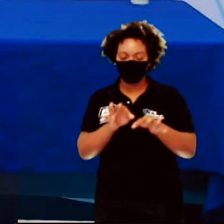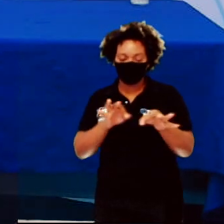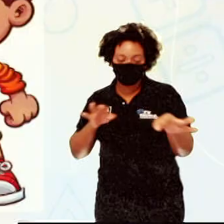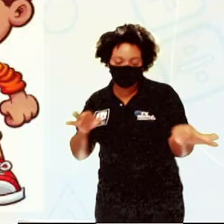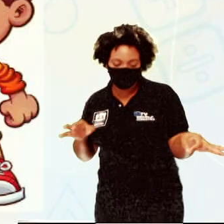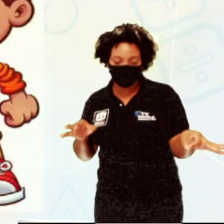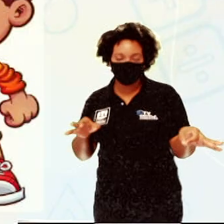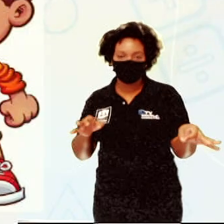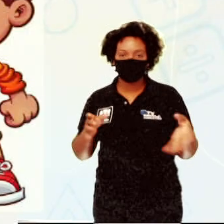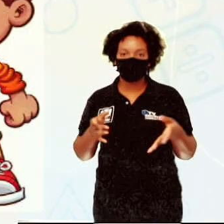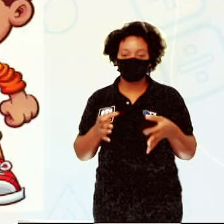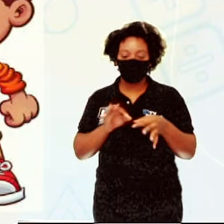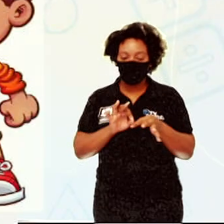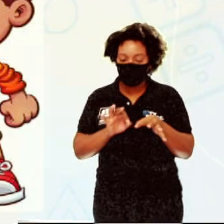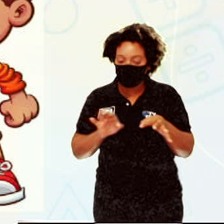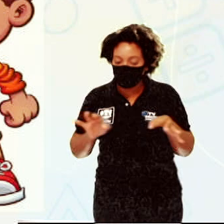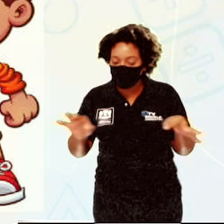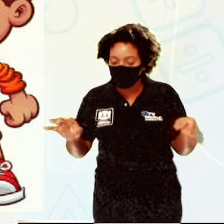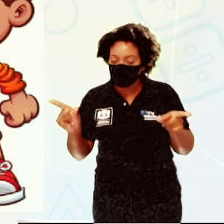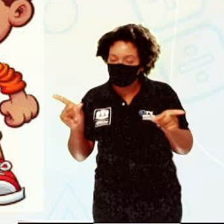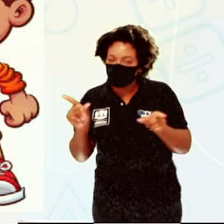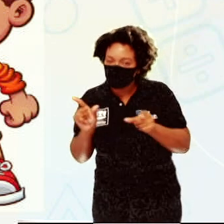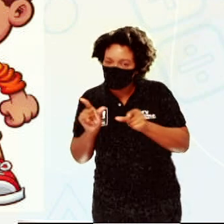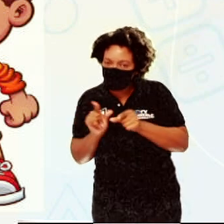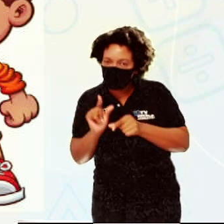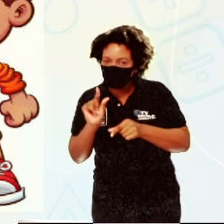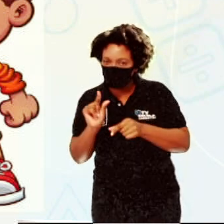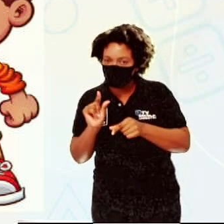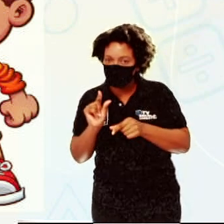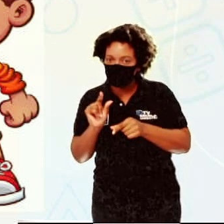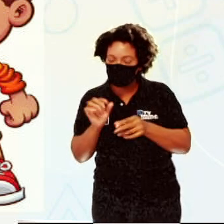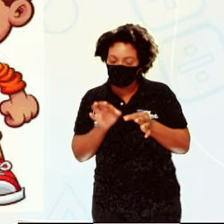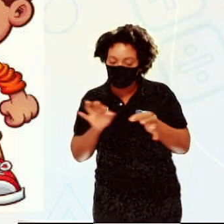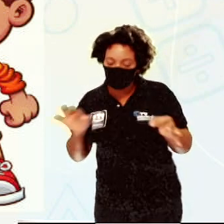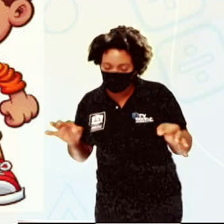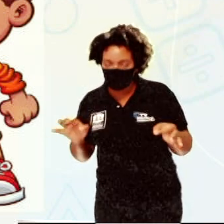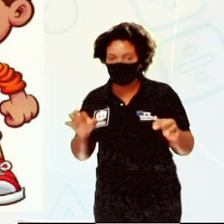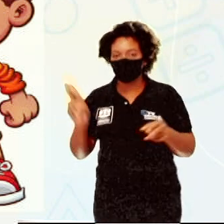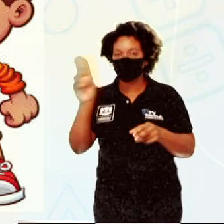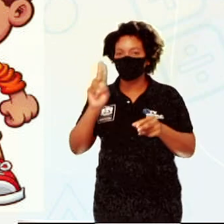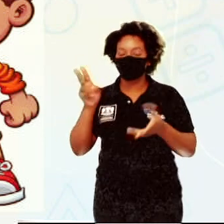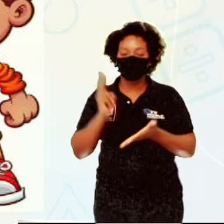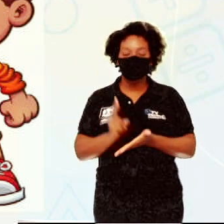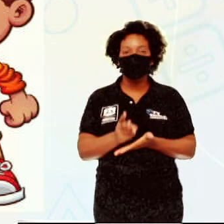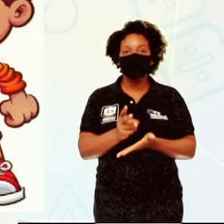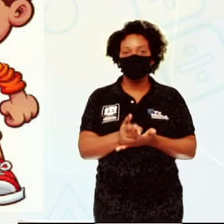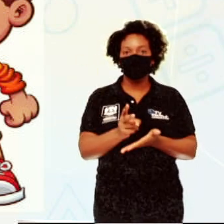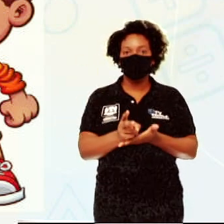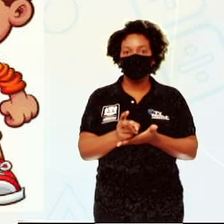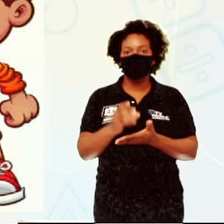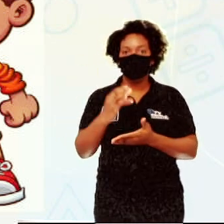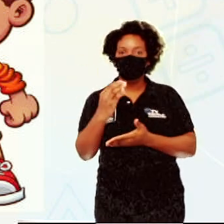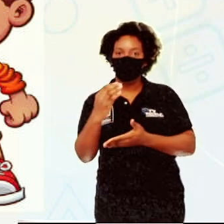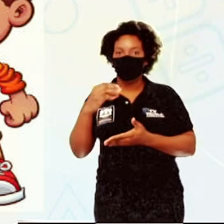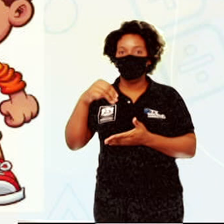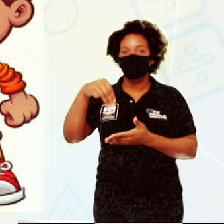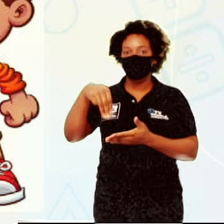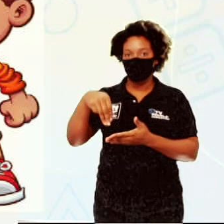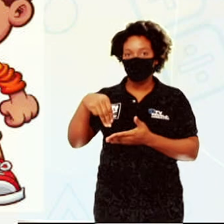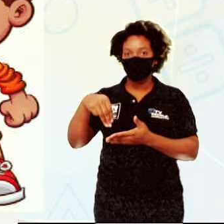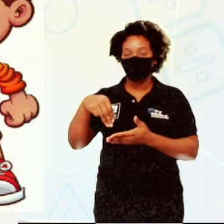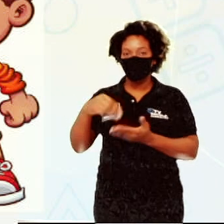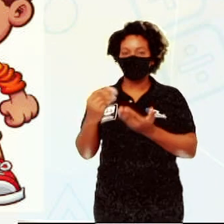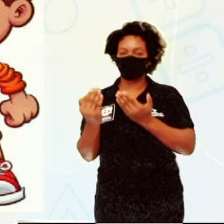Para medidas de comprimento menores que 1 metro, usamos com mais frequência o centímetro, que equivale